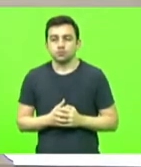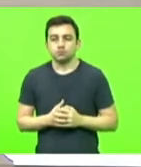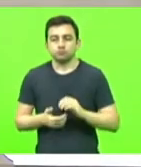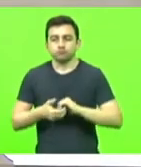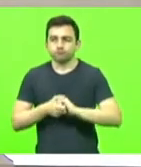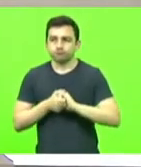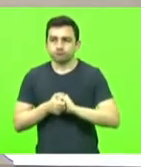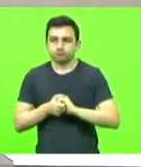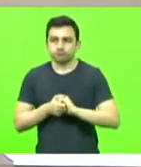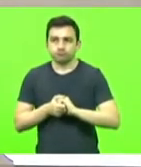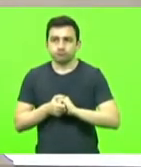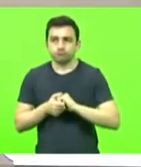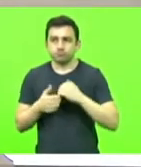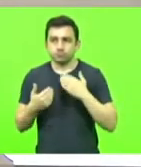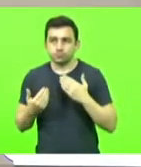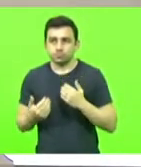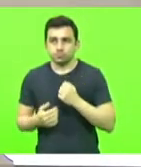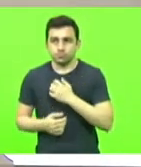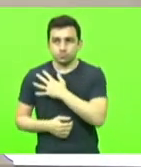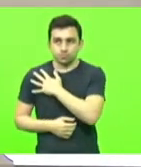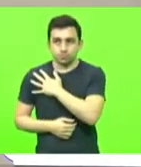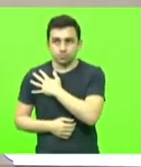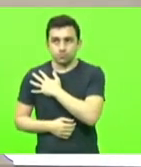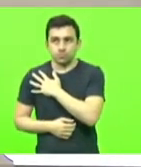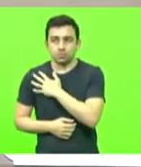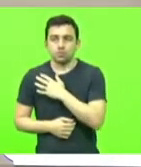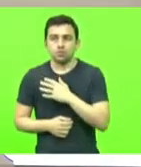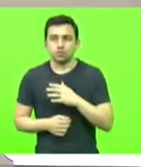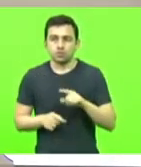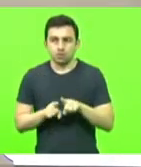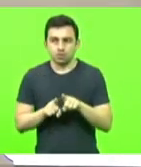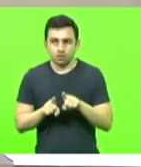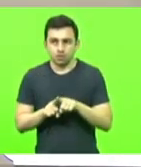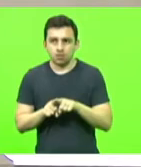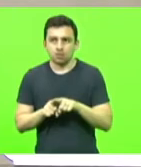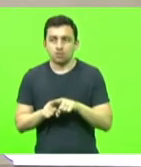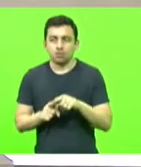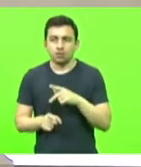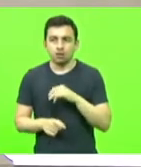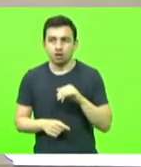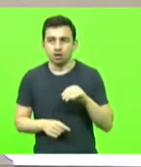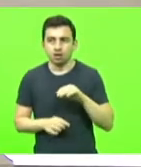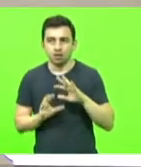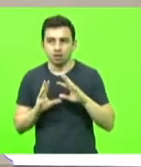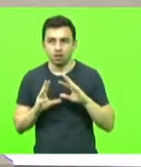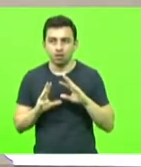Cumprimentando o sargento Bagnini e os soldados da Polícia Militar Milton